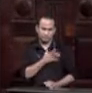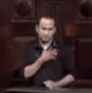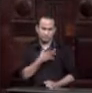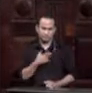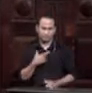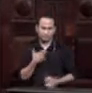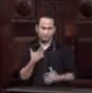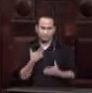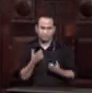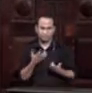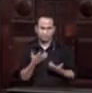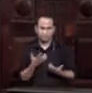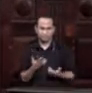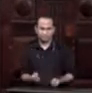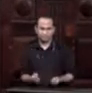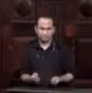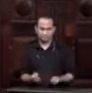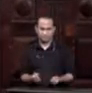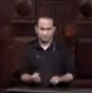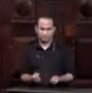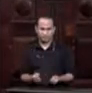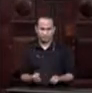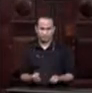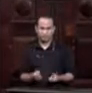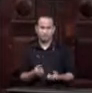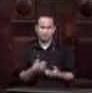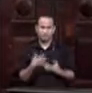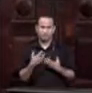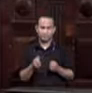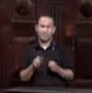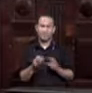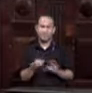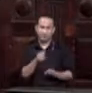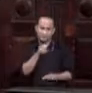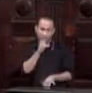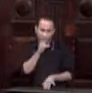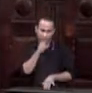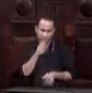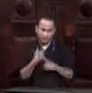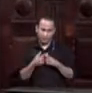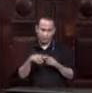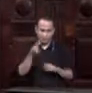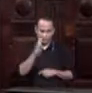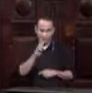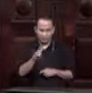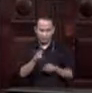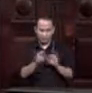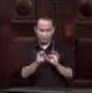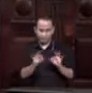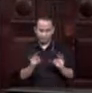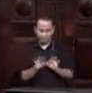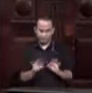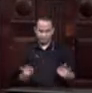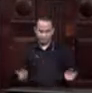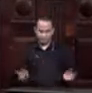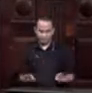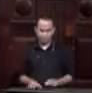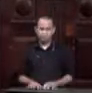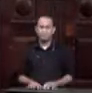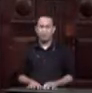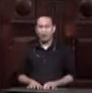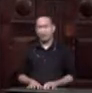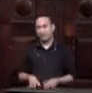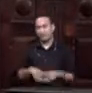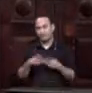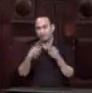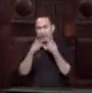mas angustiado. Favorável, mas triste. Porque a gente vê nas entrelinhas, apesar dos discursos